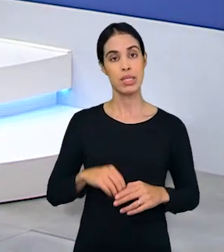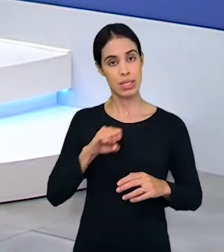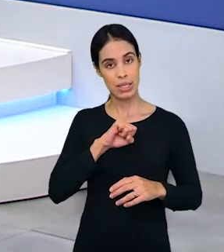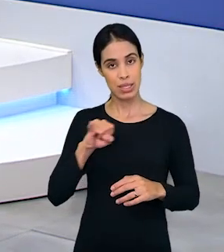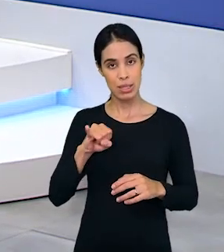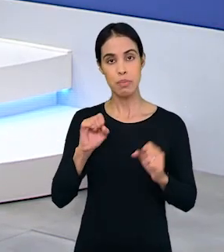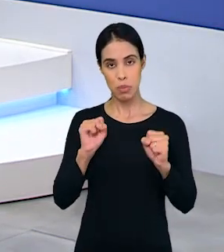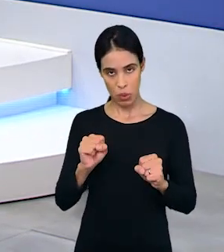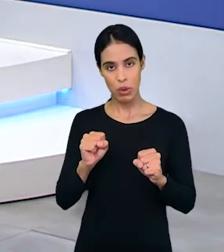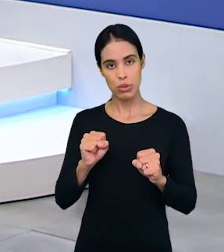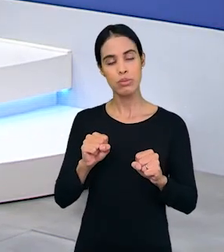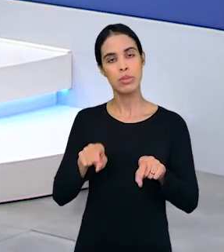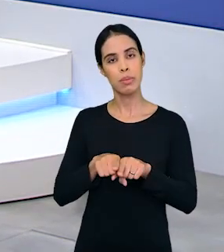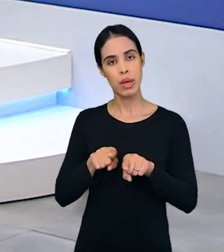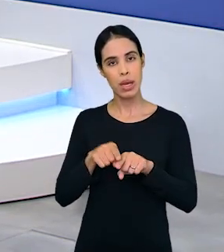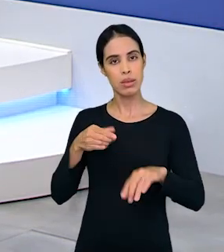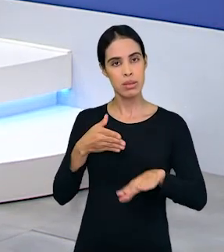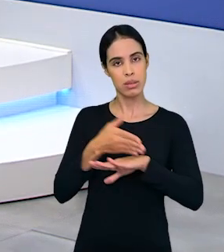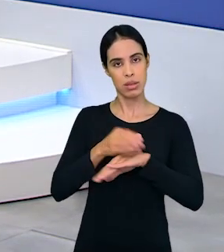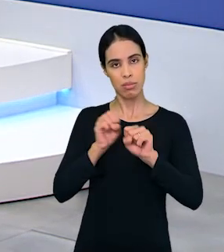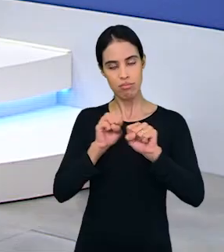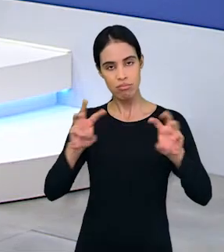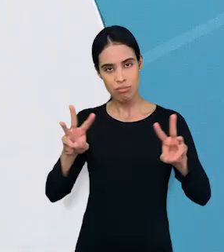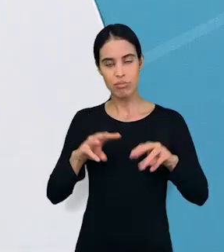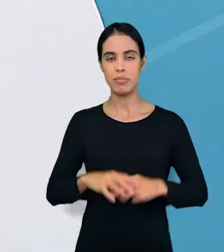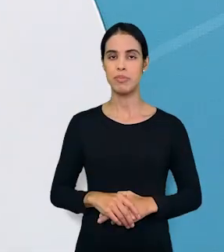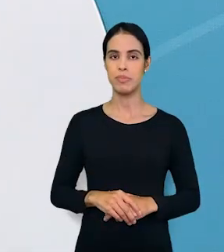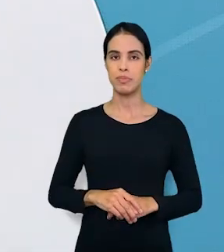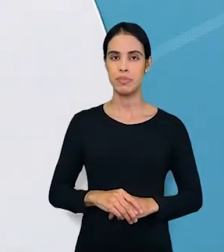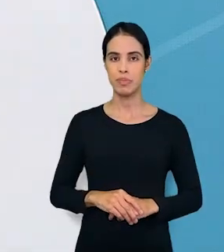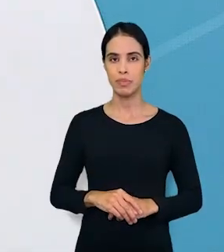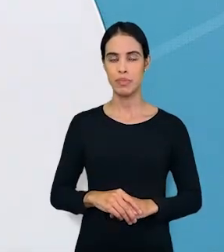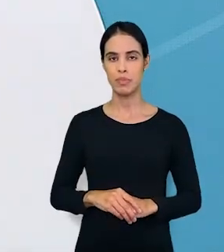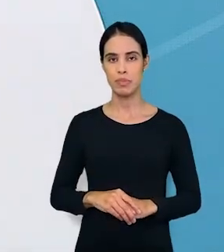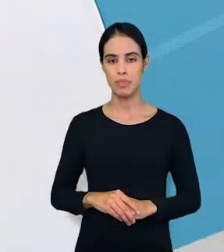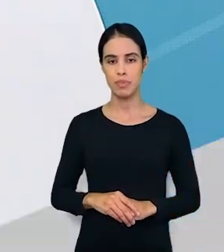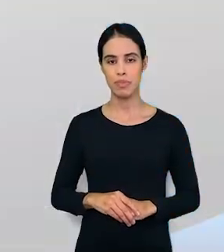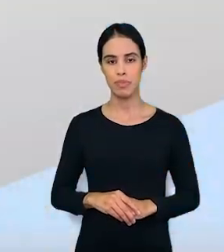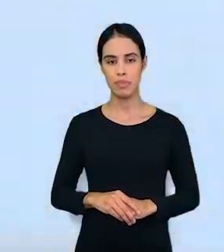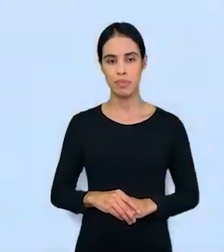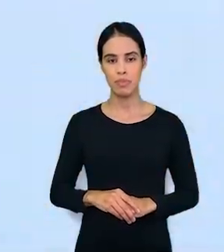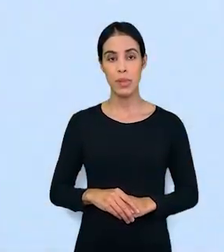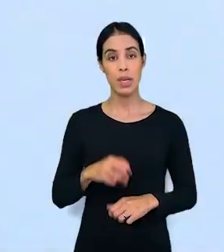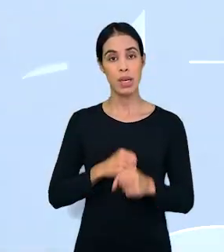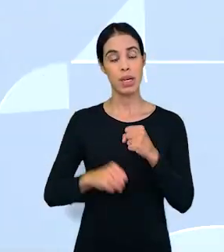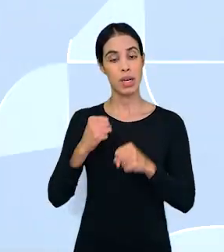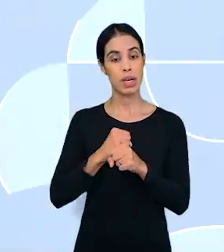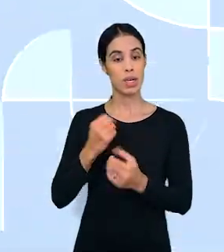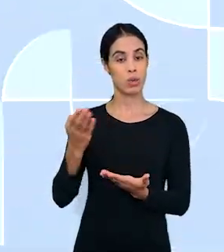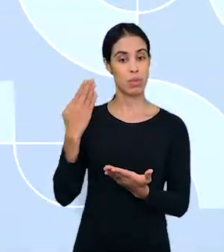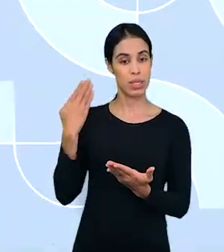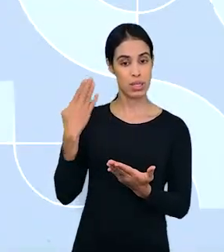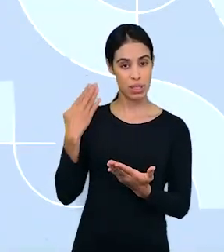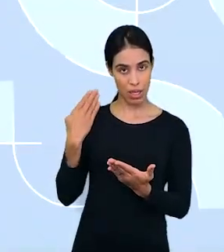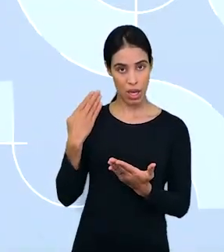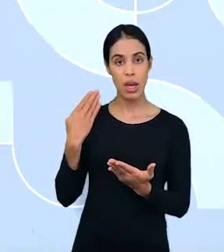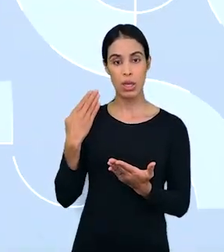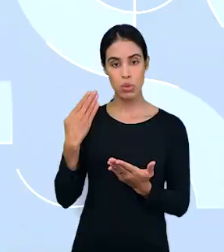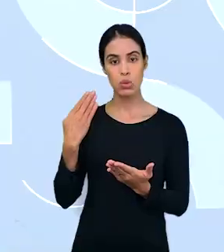acesse o site tst.jus.br. A seguir, Só no ano passado foram